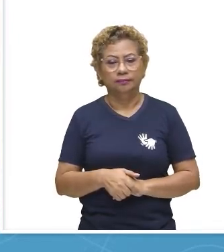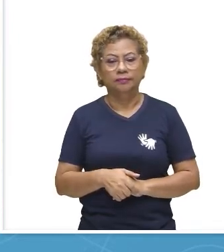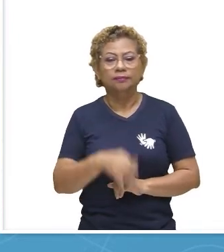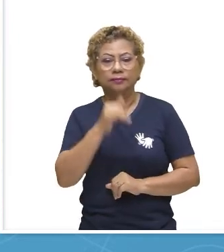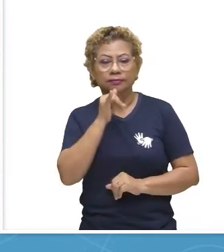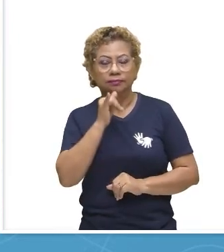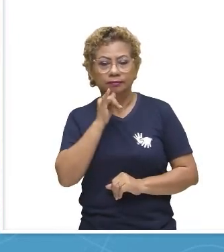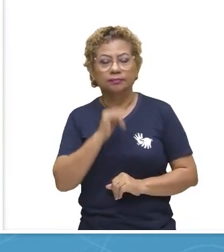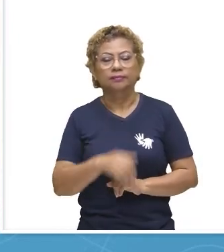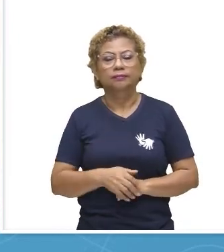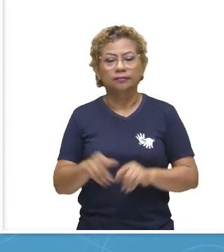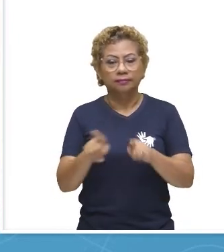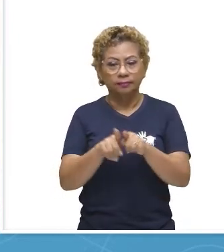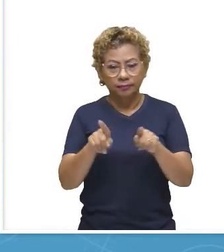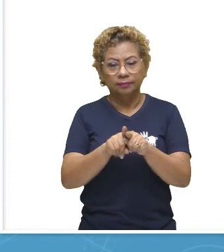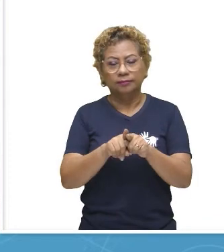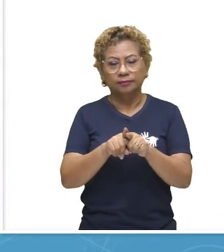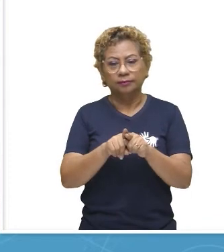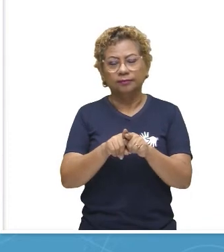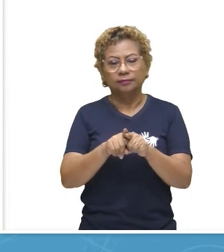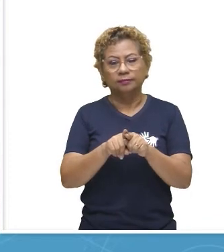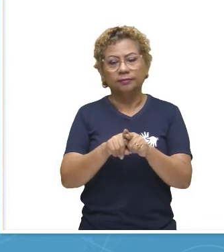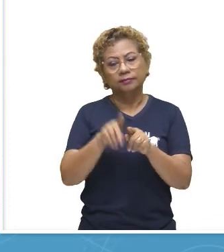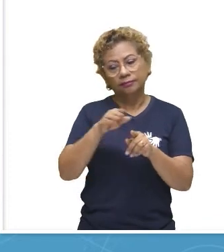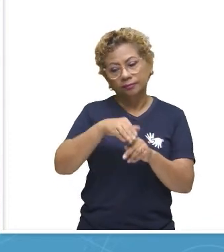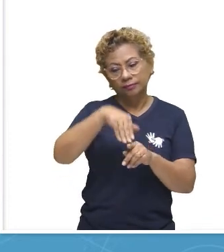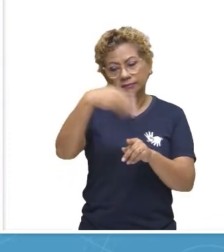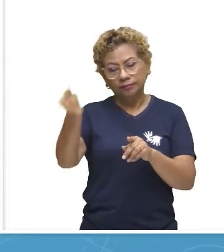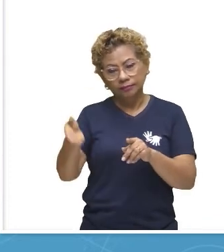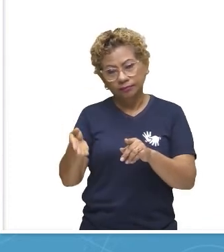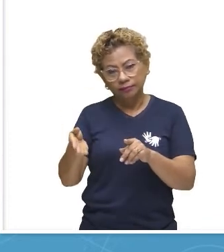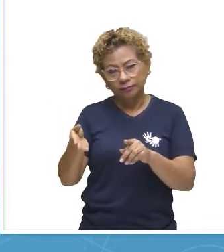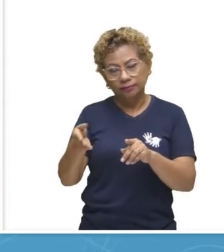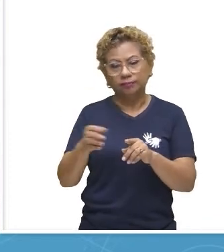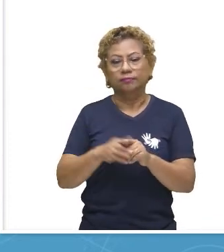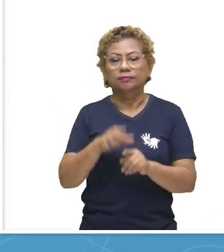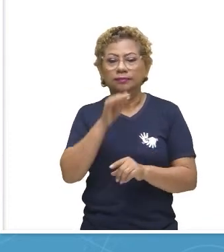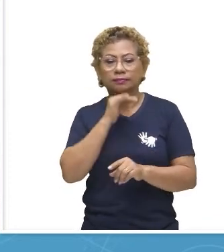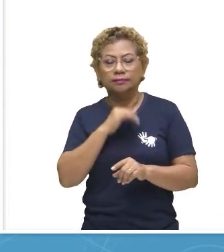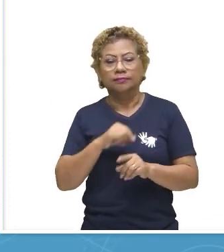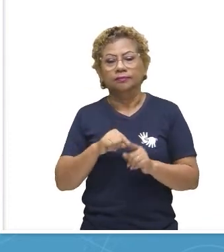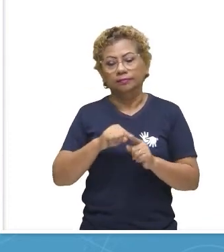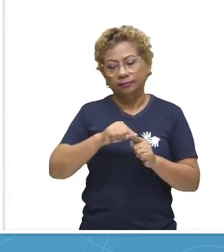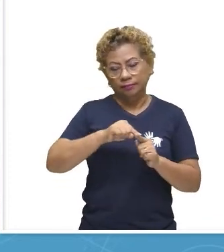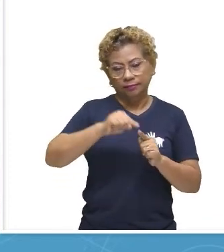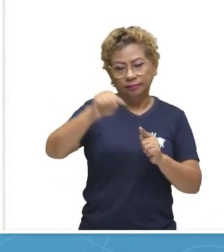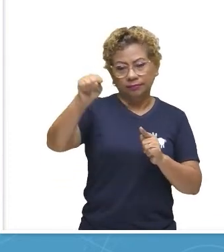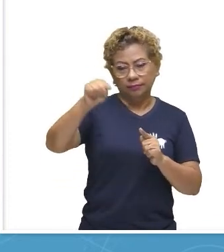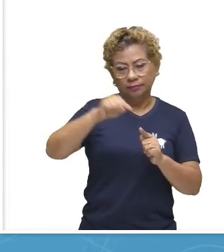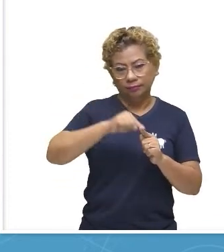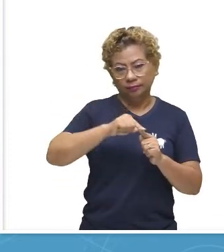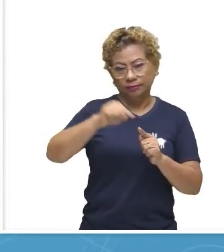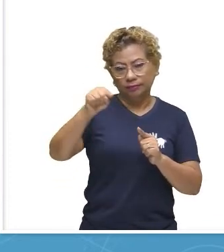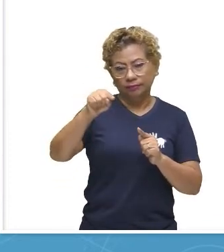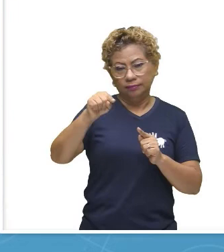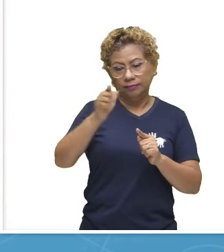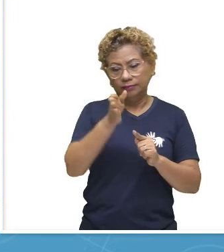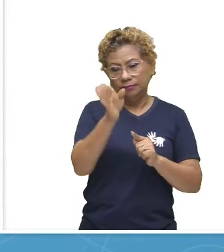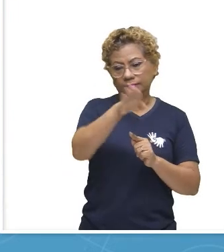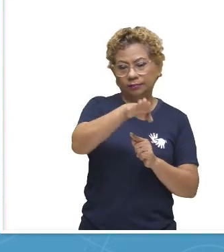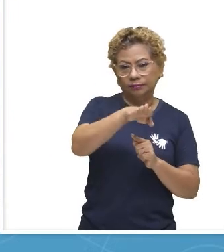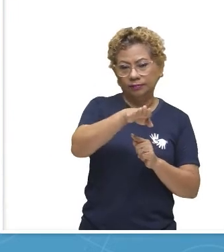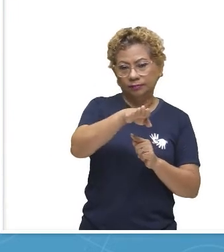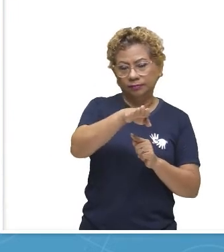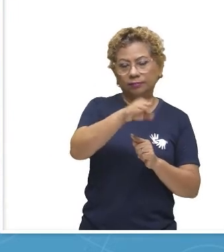os alternos externos, né? Que eles vão alternar de lados igual ao